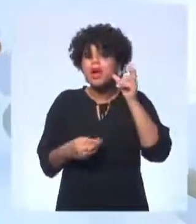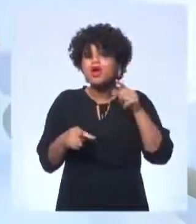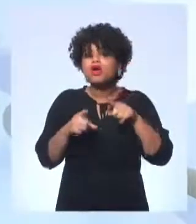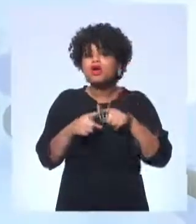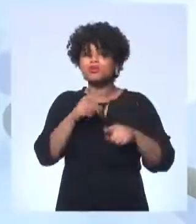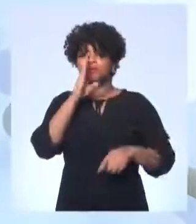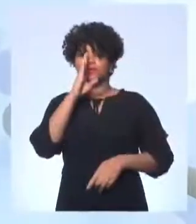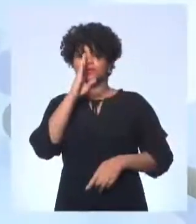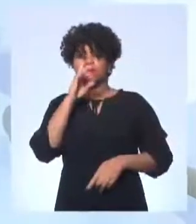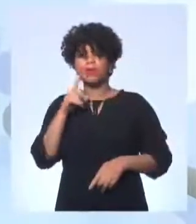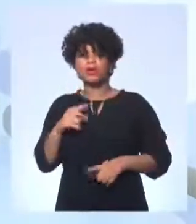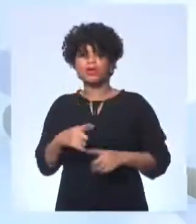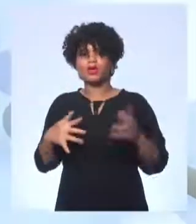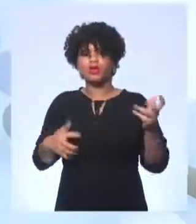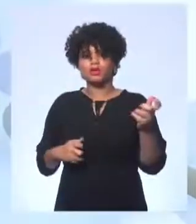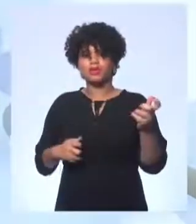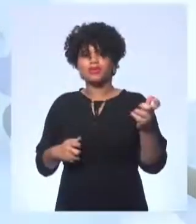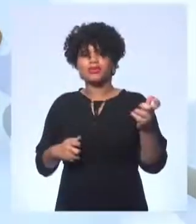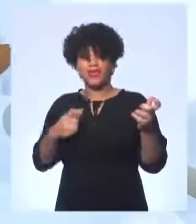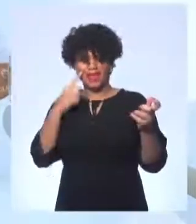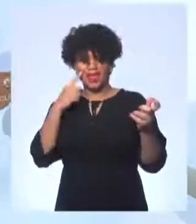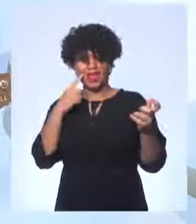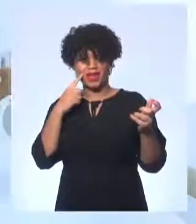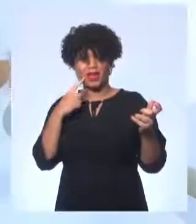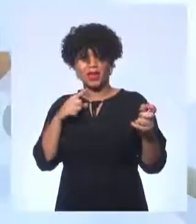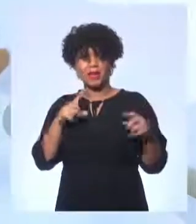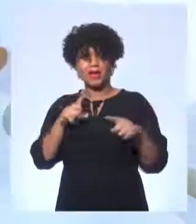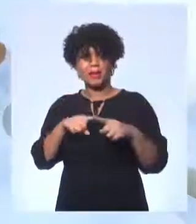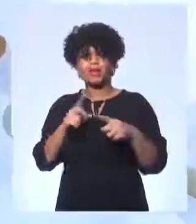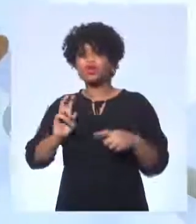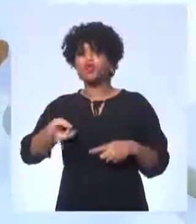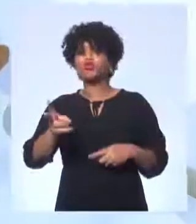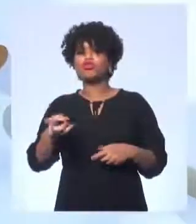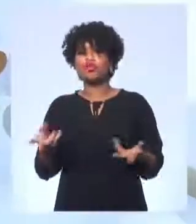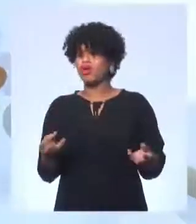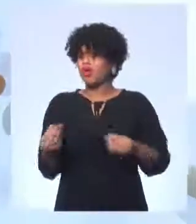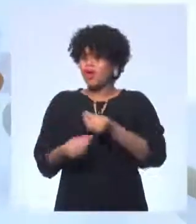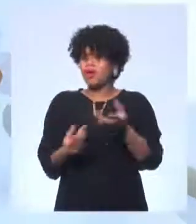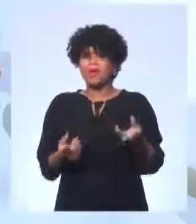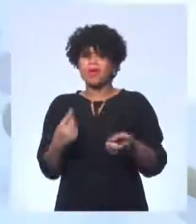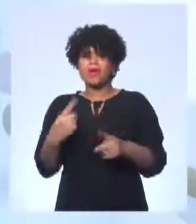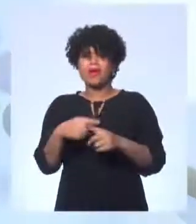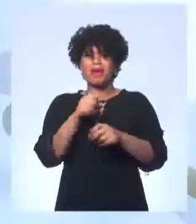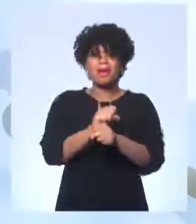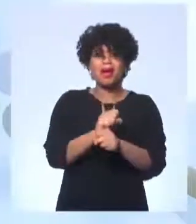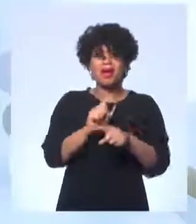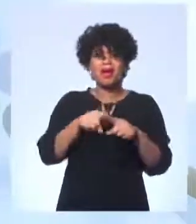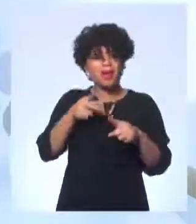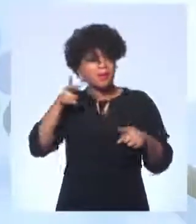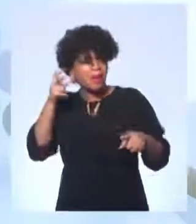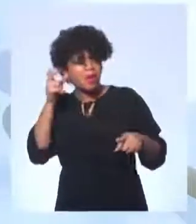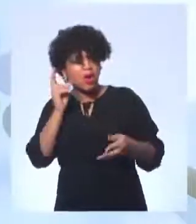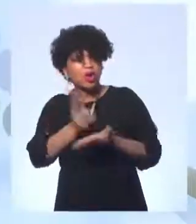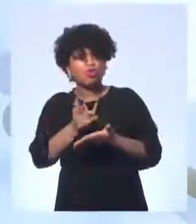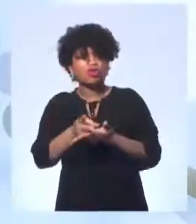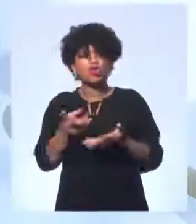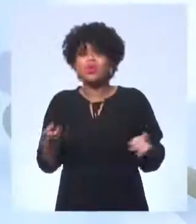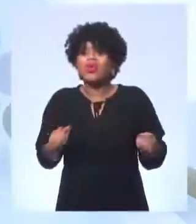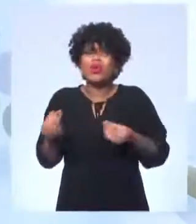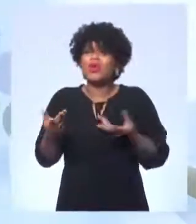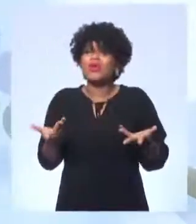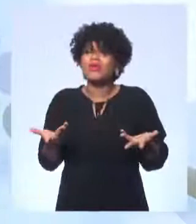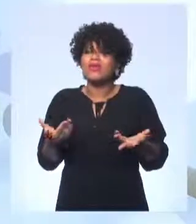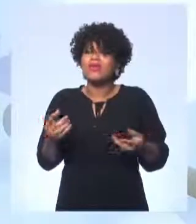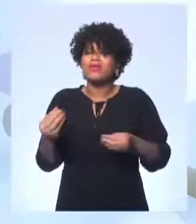continuidade, né, a nota parou de soar. A música continuou, e aí? Como assim? Como assim o som para e a música